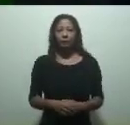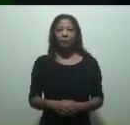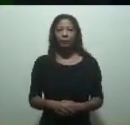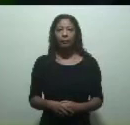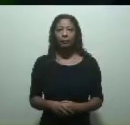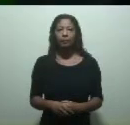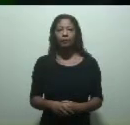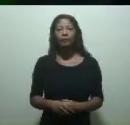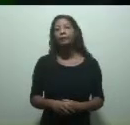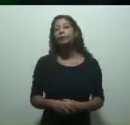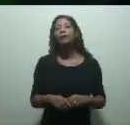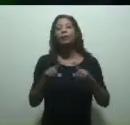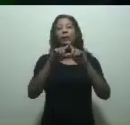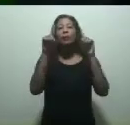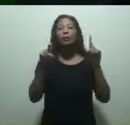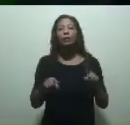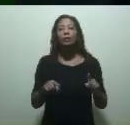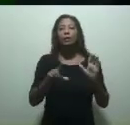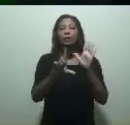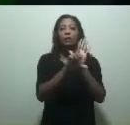Projeto de Lei número